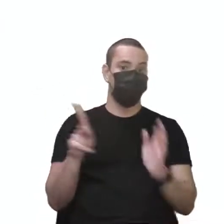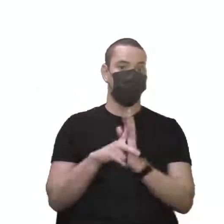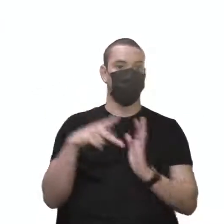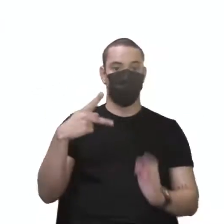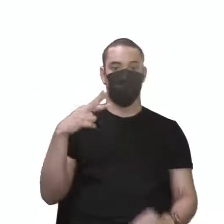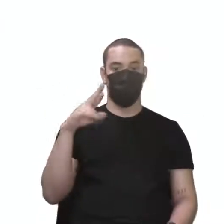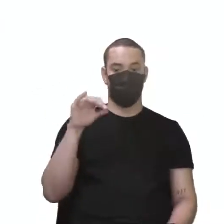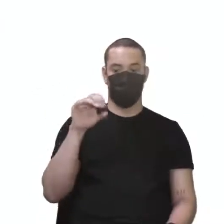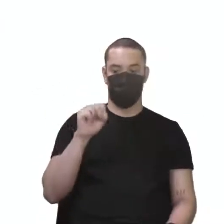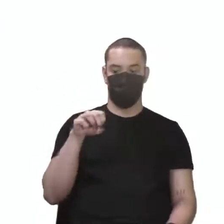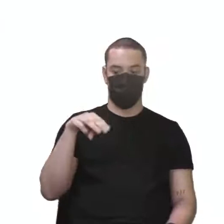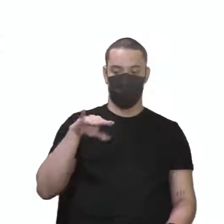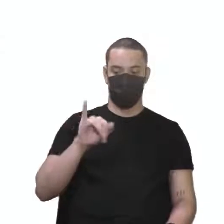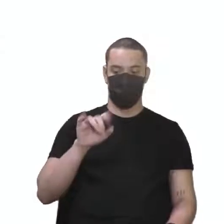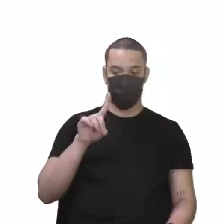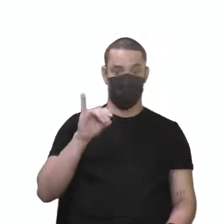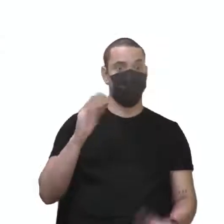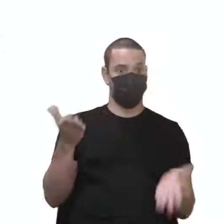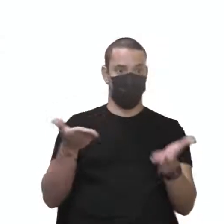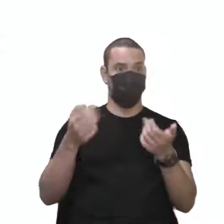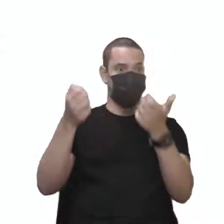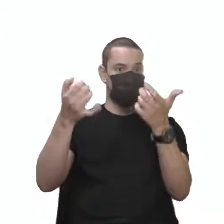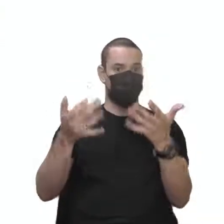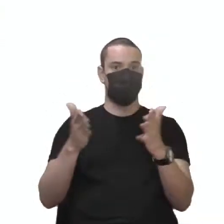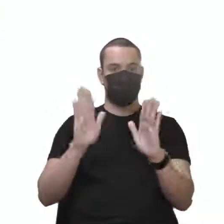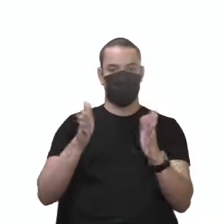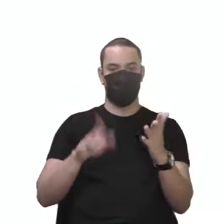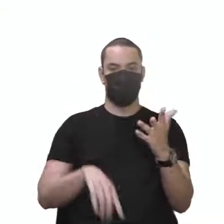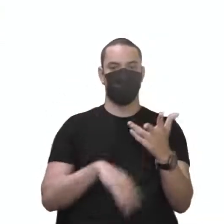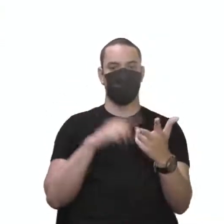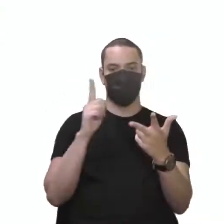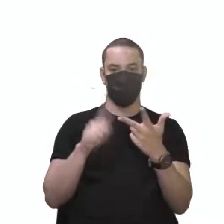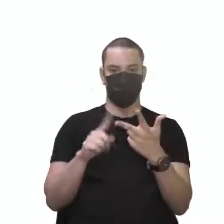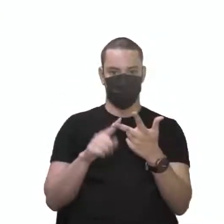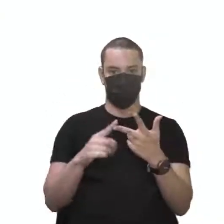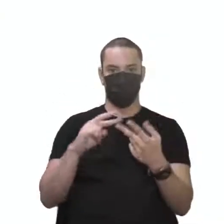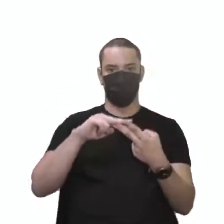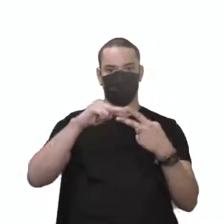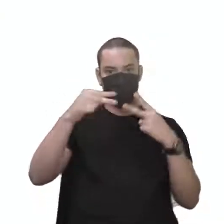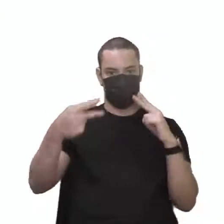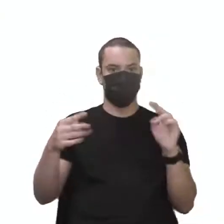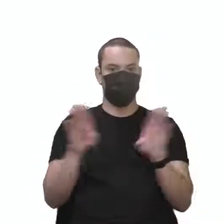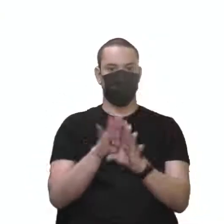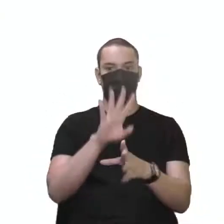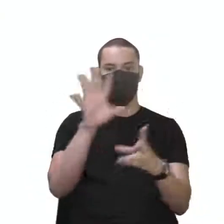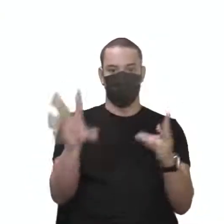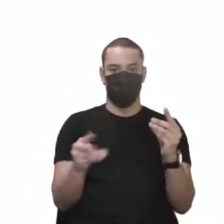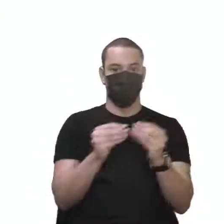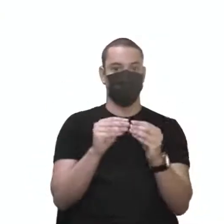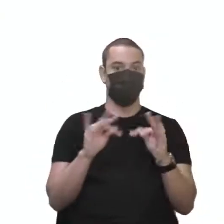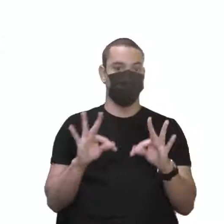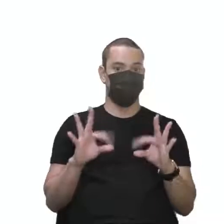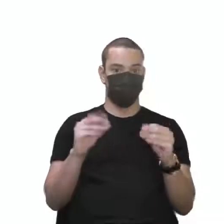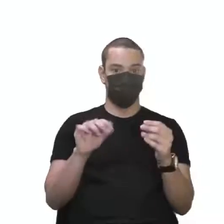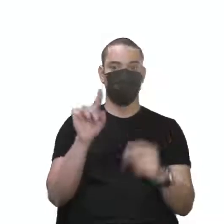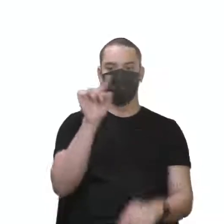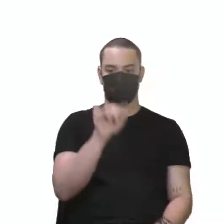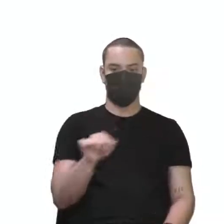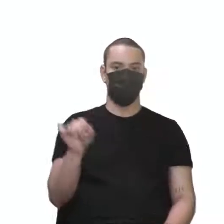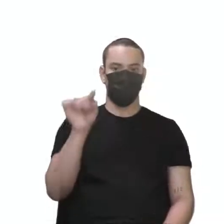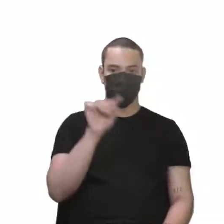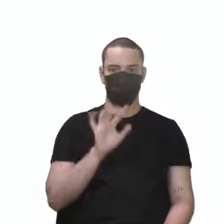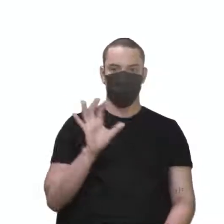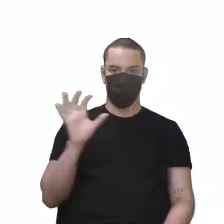plasmídio, que hoje nós conhecemos, tá? E aí tem também o DNA cromossomal, que eles têm esse formato circular